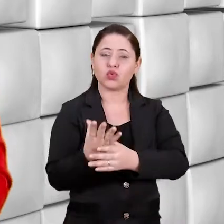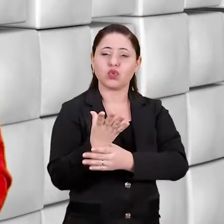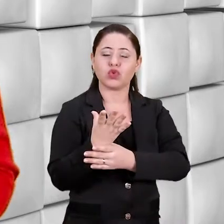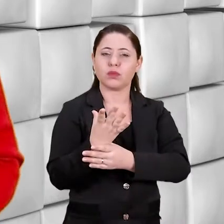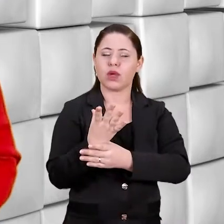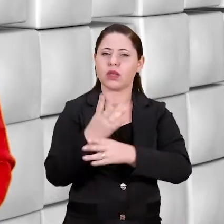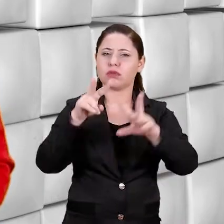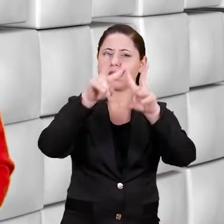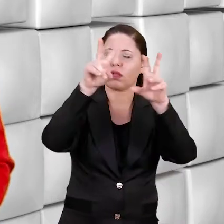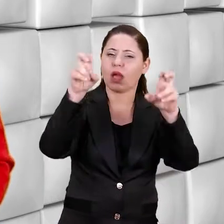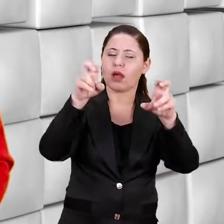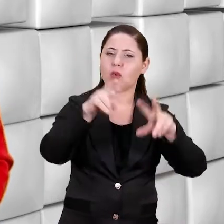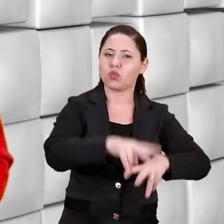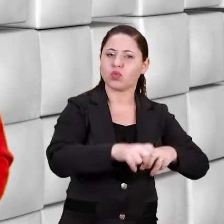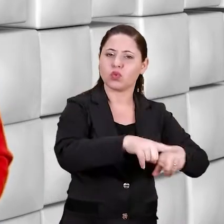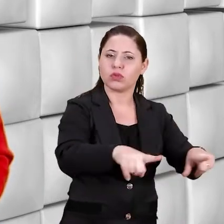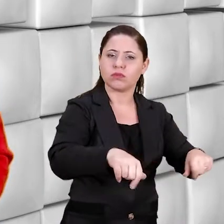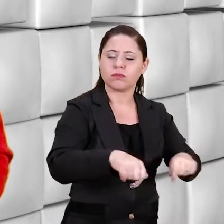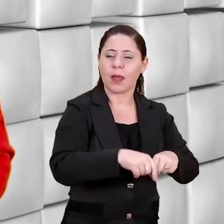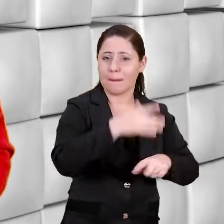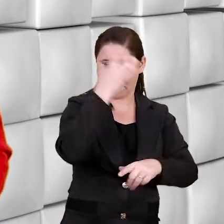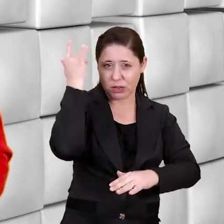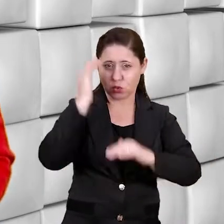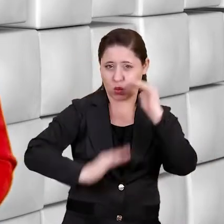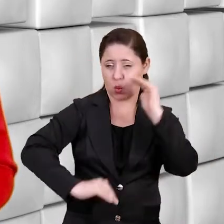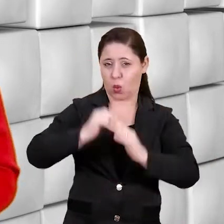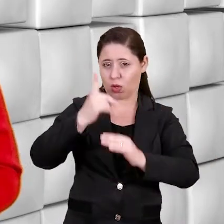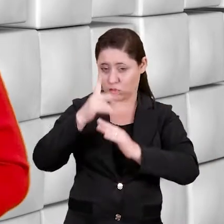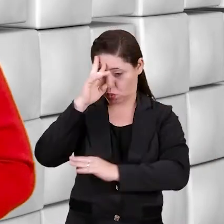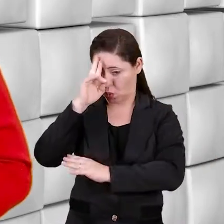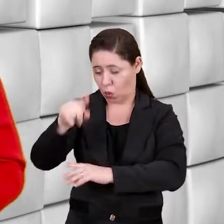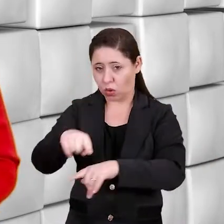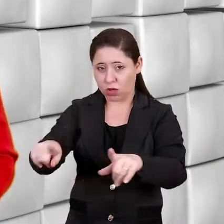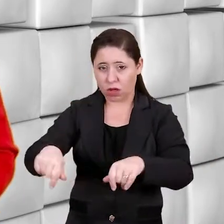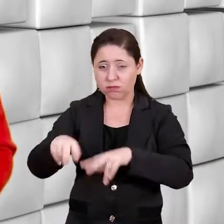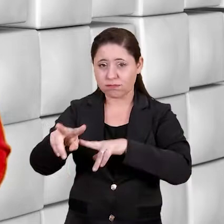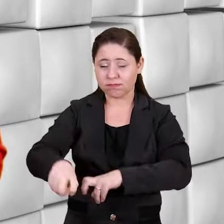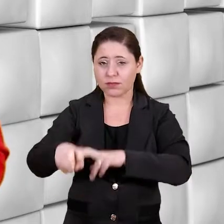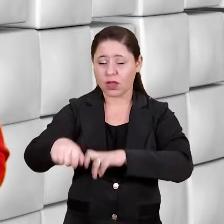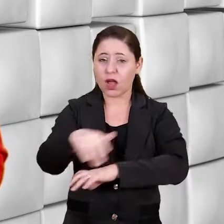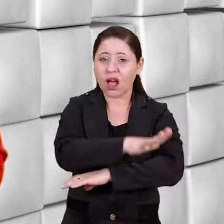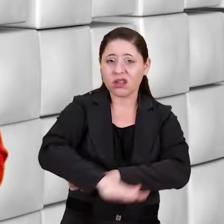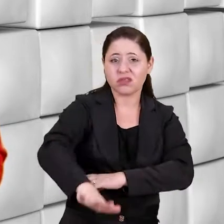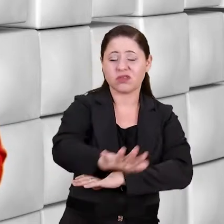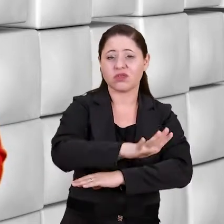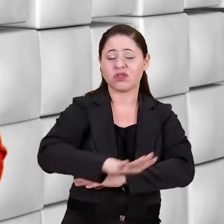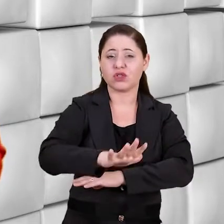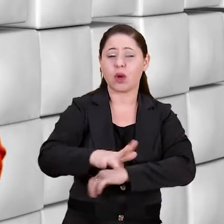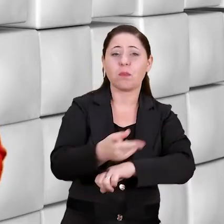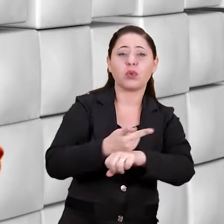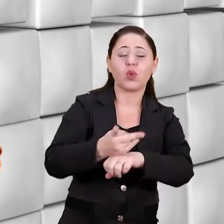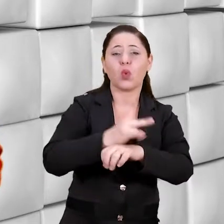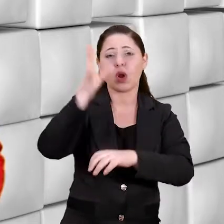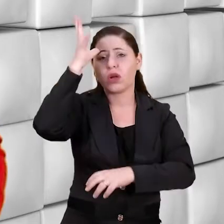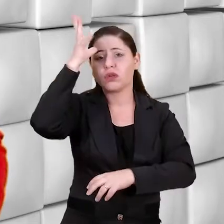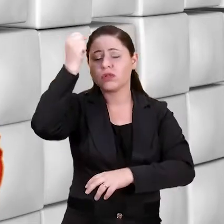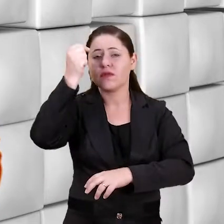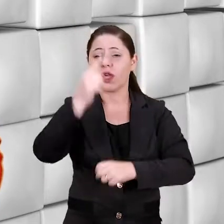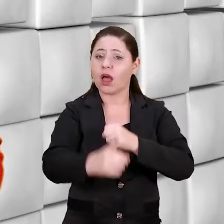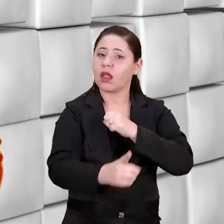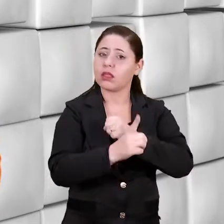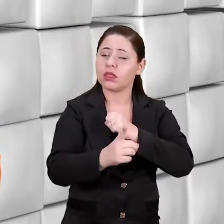e o surgimento de questões fundiárias, ambientalistas e donos de propriedades rurais na região